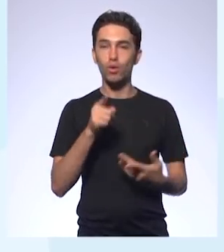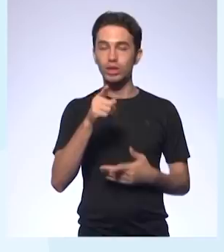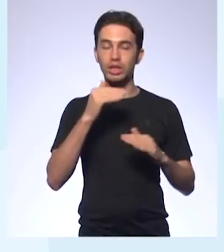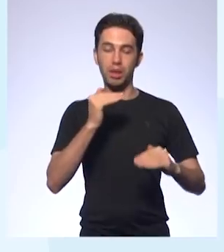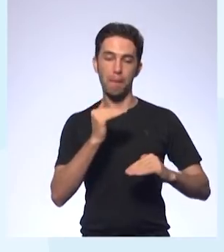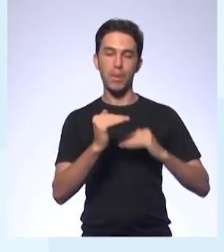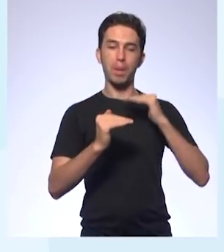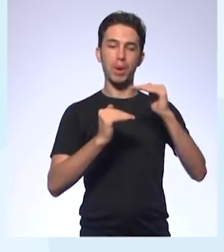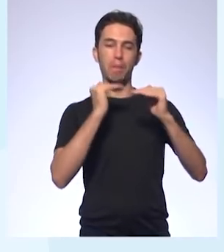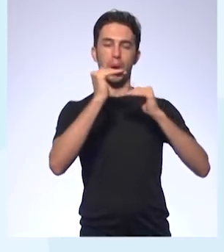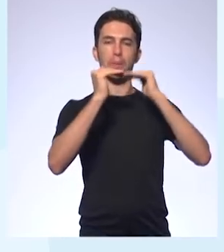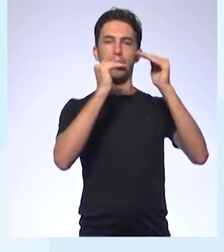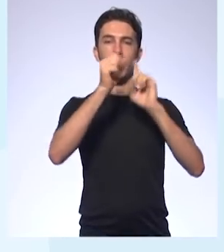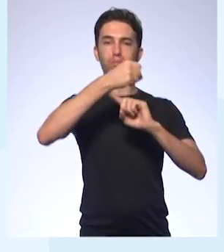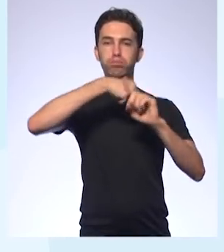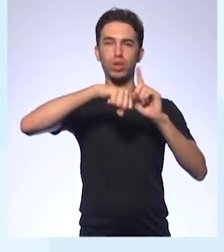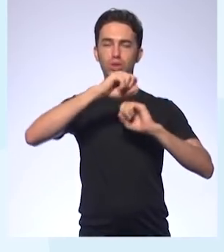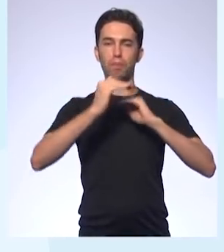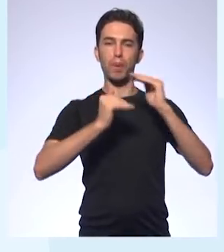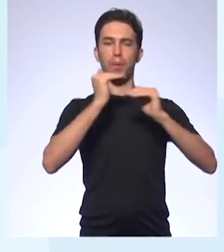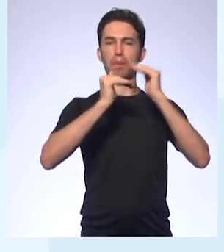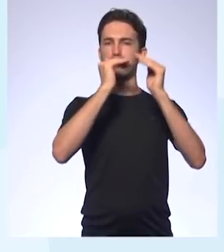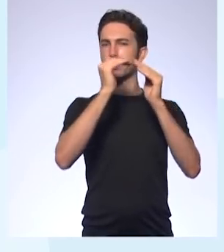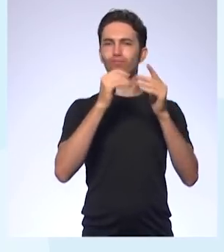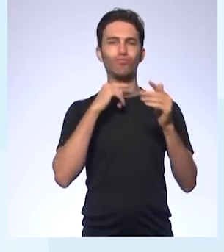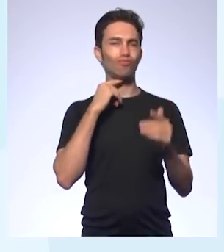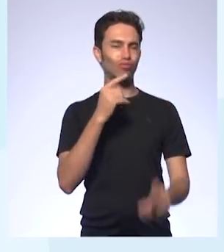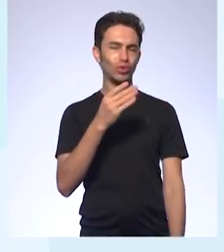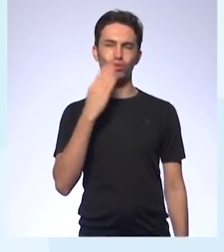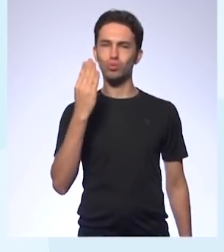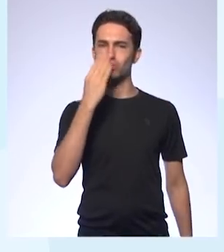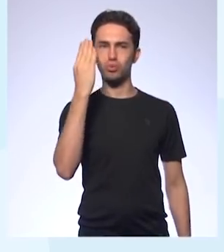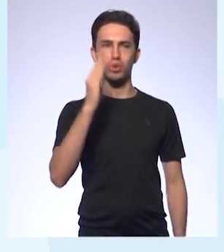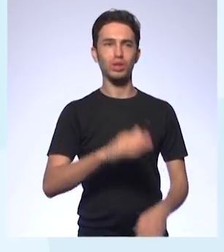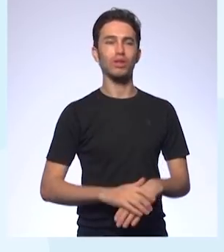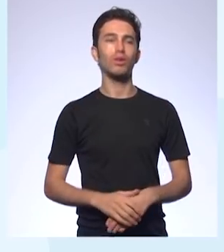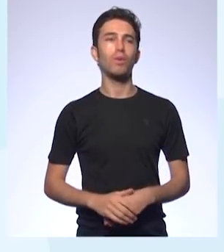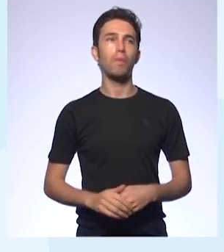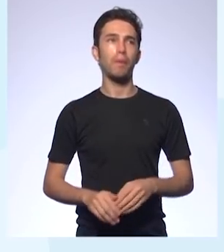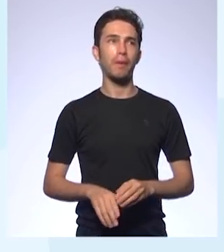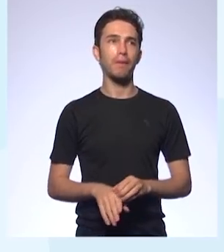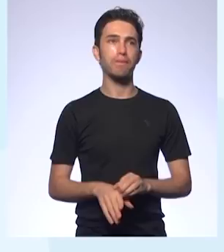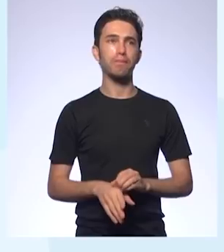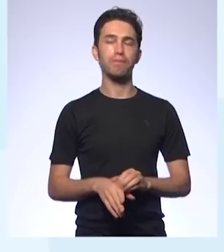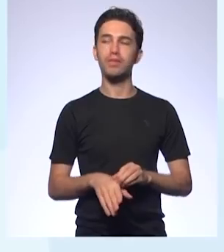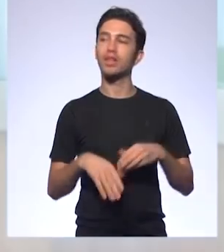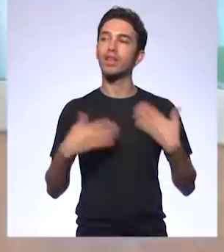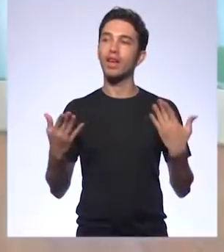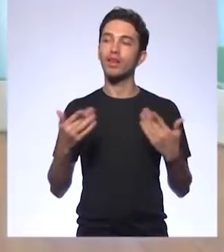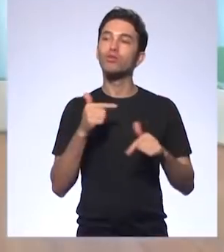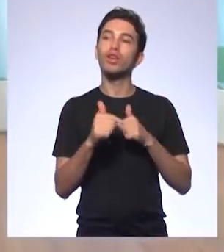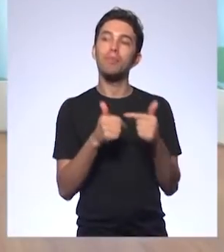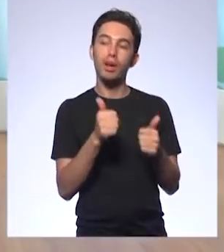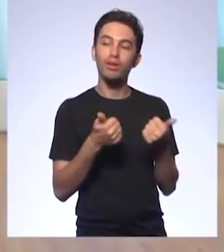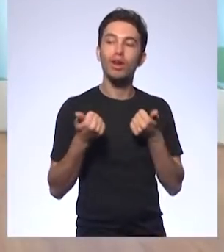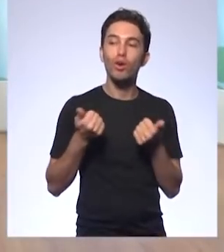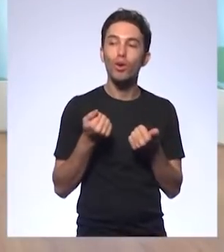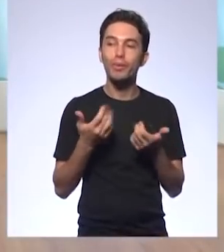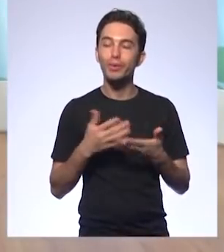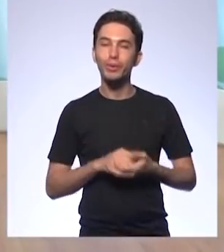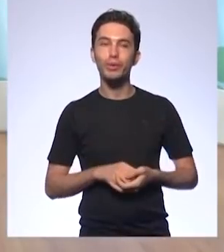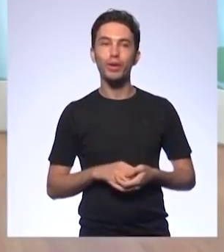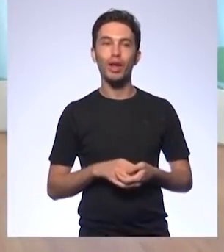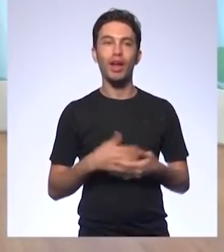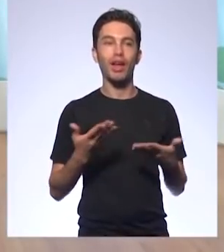sobe de posição, você de servo não vai para nobre. E aí, como que está o nosso trabalho, Sofia? Está